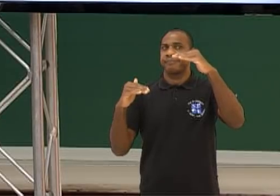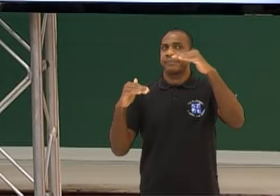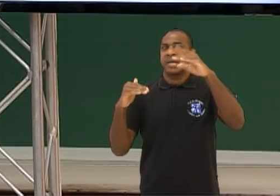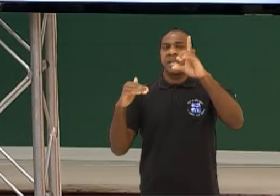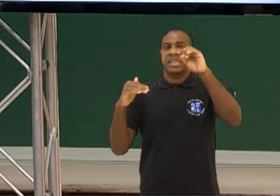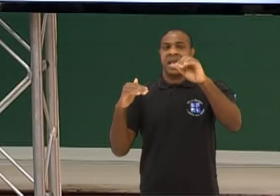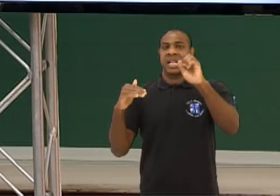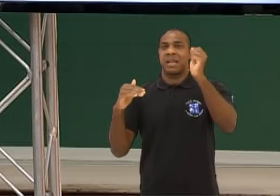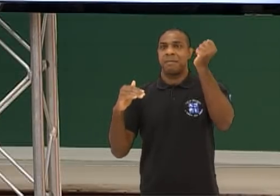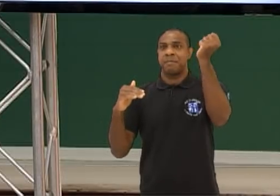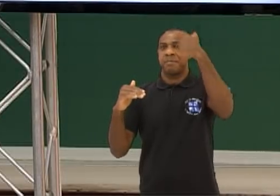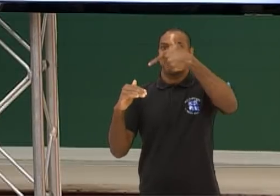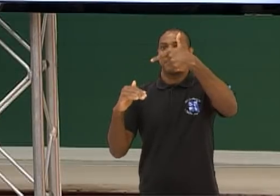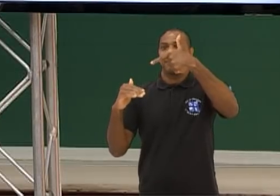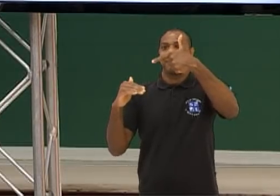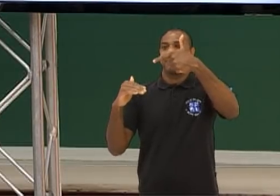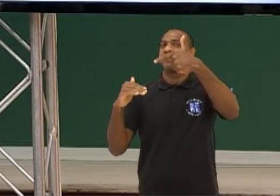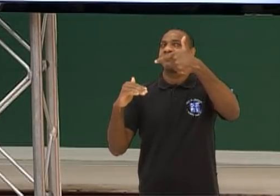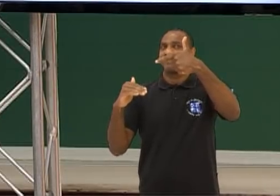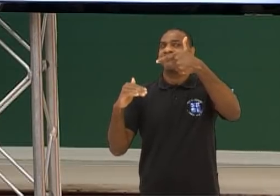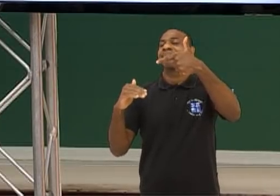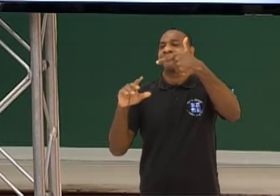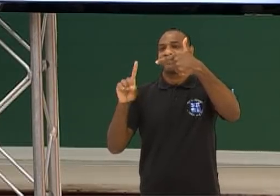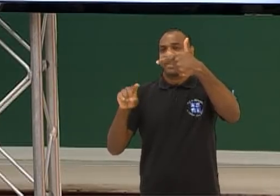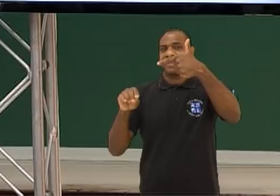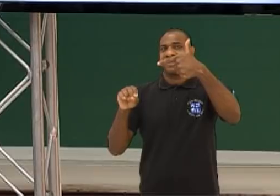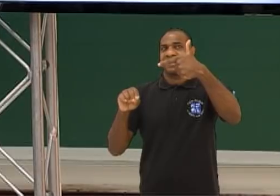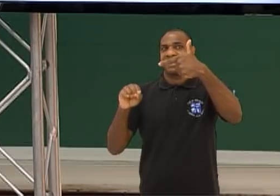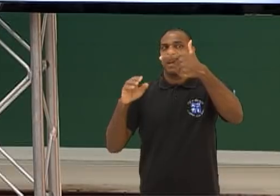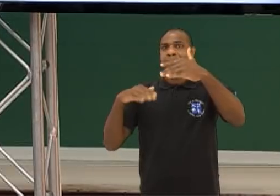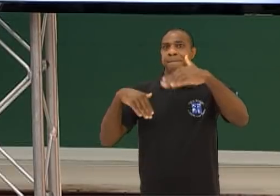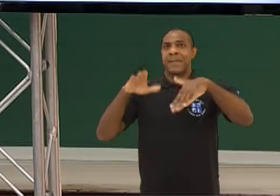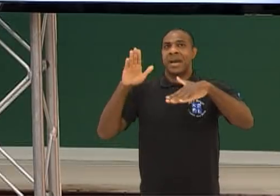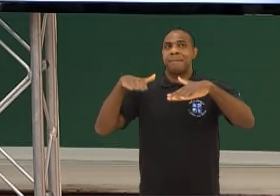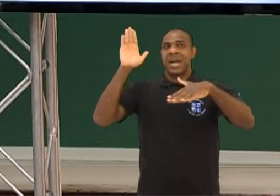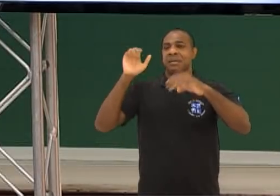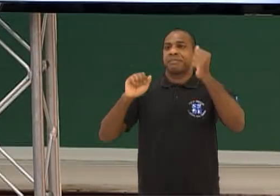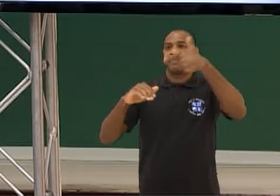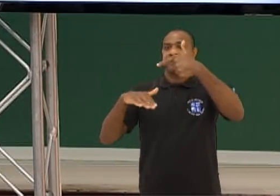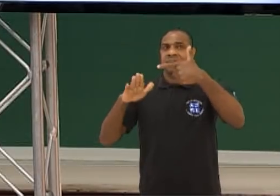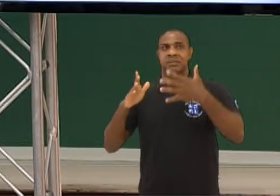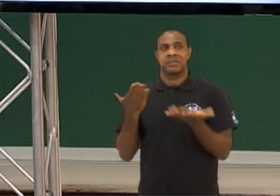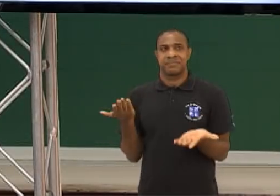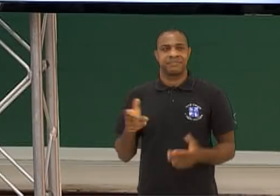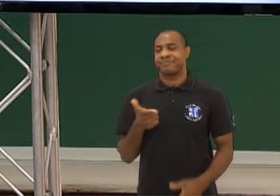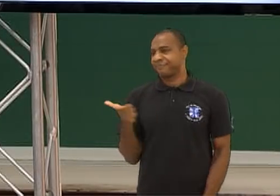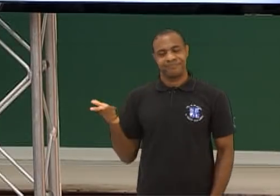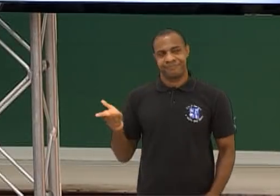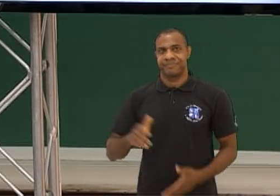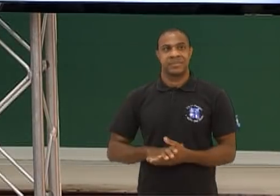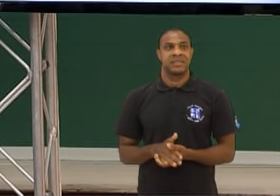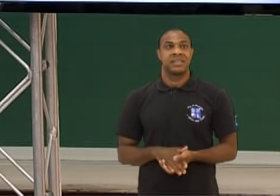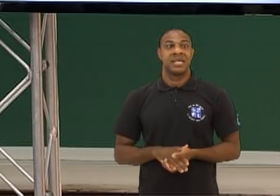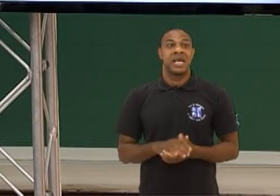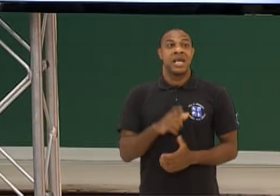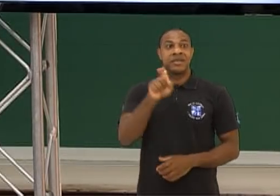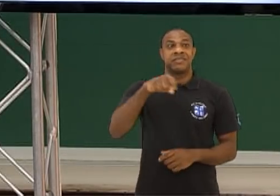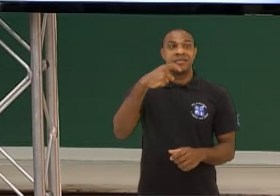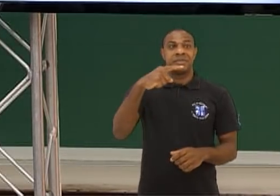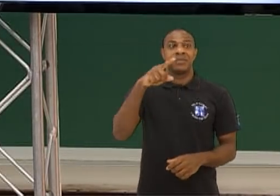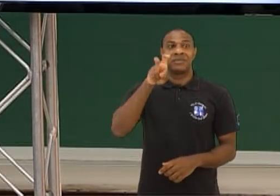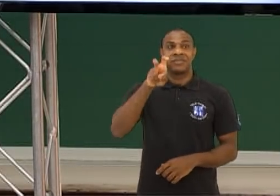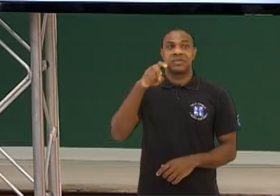tá? Então, eu tenho a desigualdade, tá? Então, não é. X menos 5 é igual a 2?